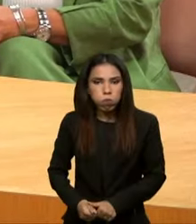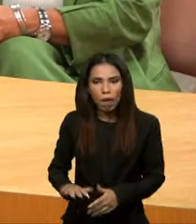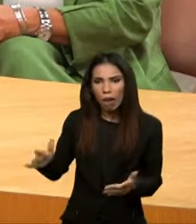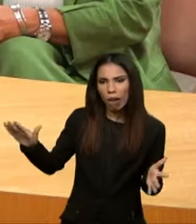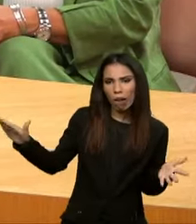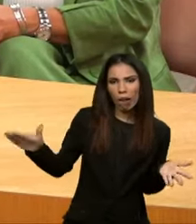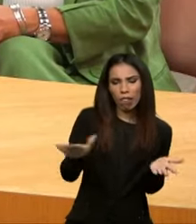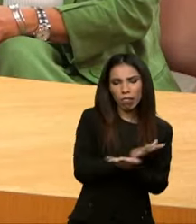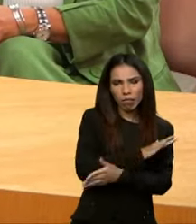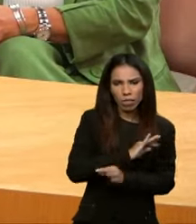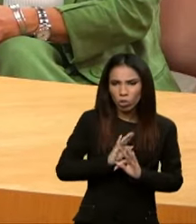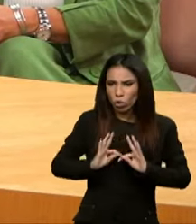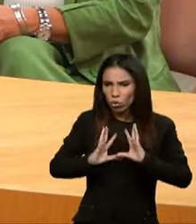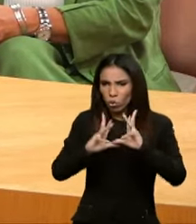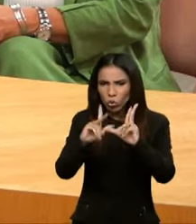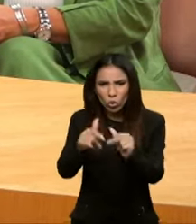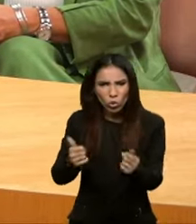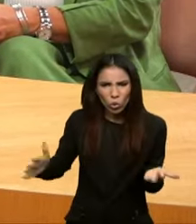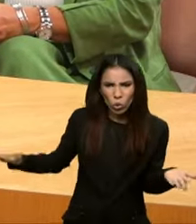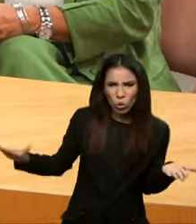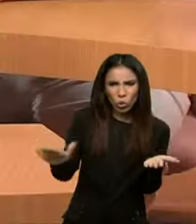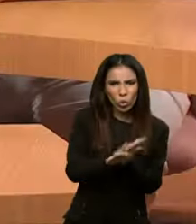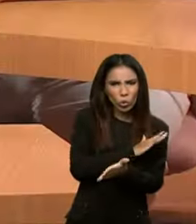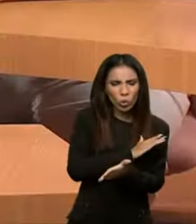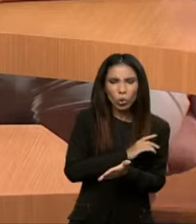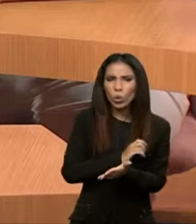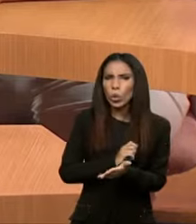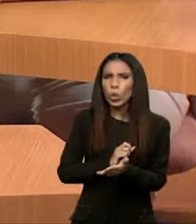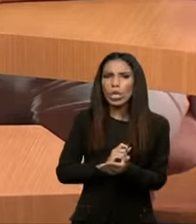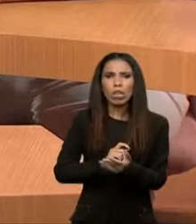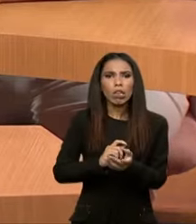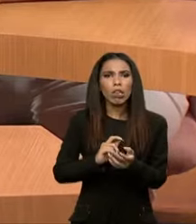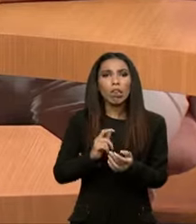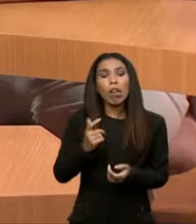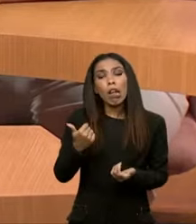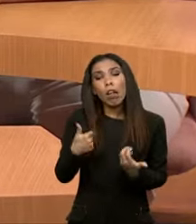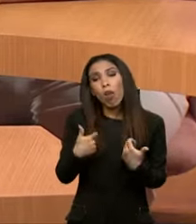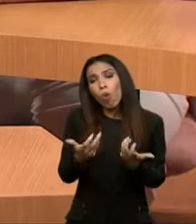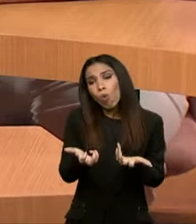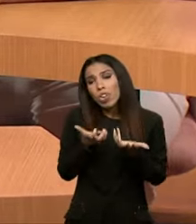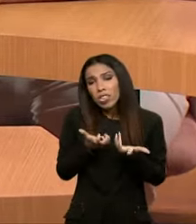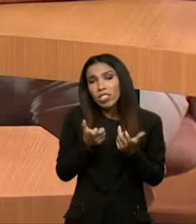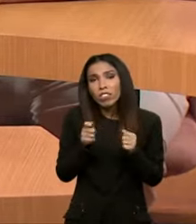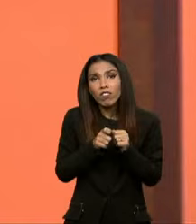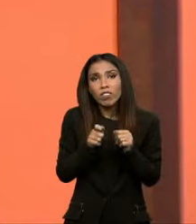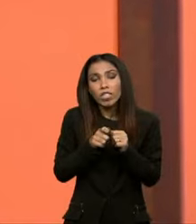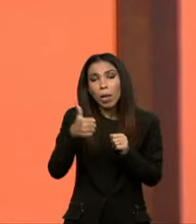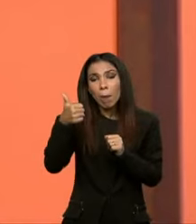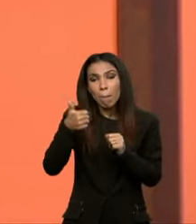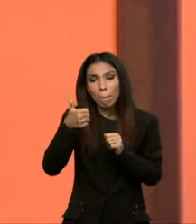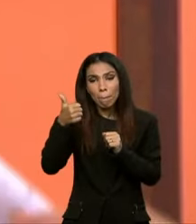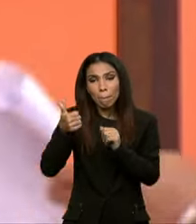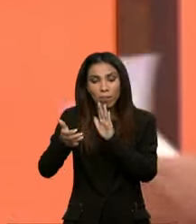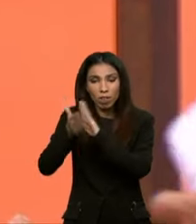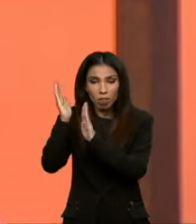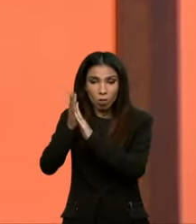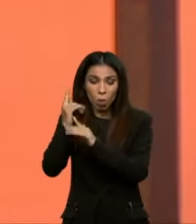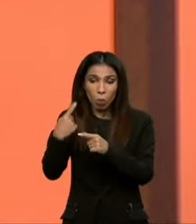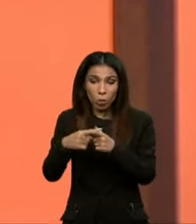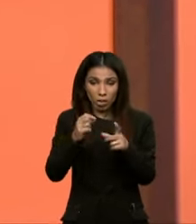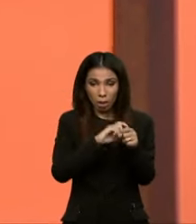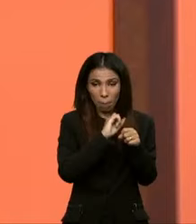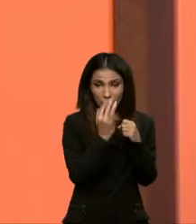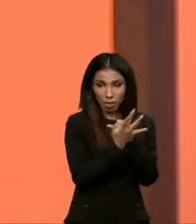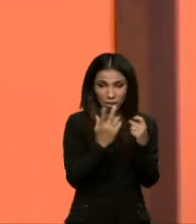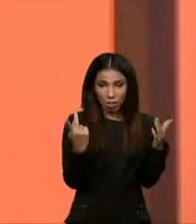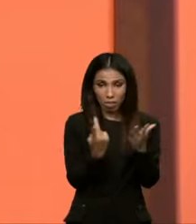devastação de tudo. Então sai tudo, ela limpa, ela expurga e resolve. Eu quis fazer, assim, a primeira turnê depois da pandemia, eu